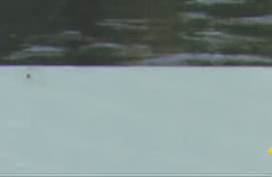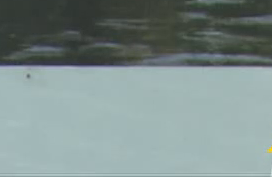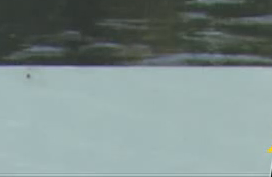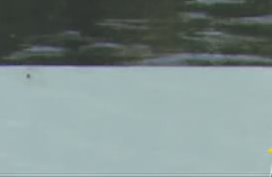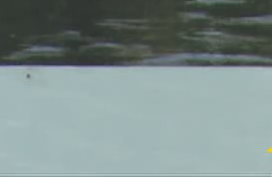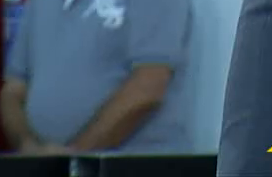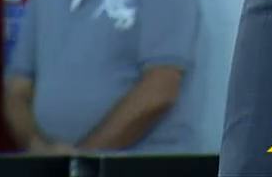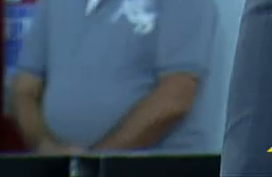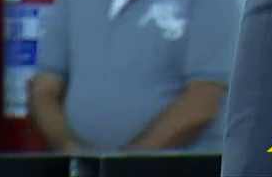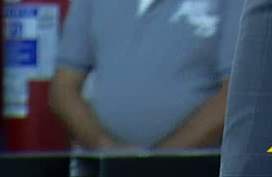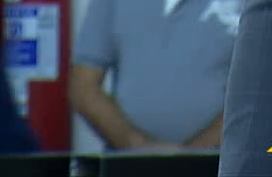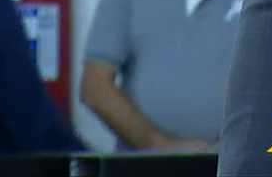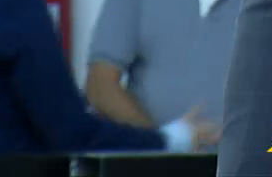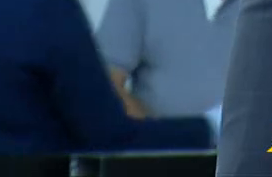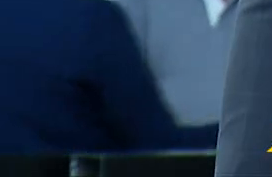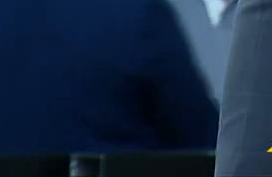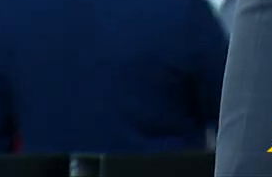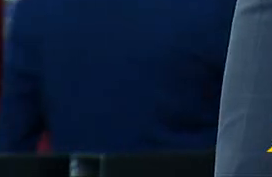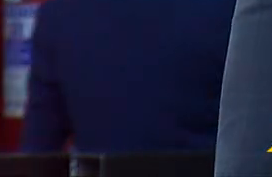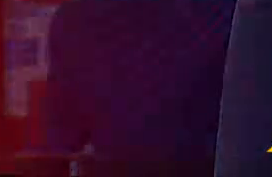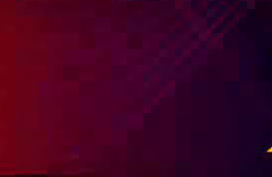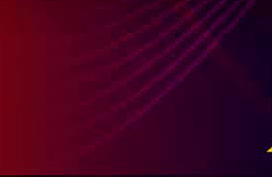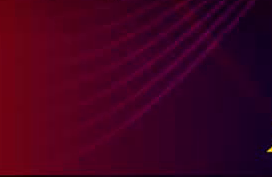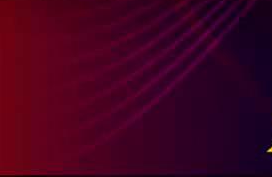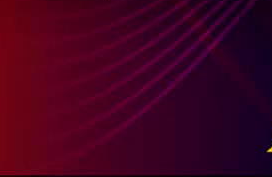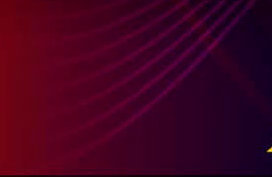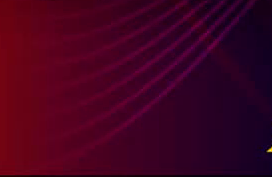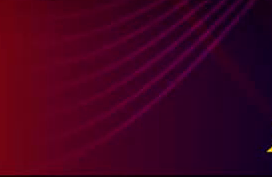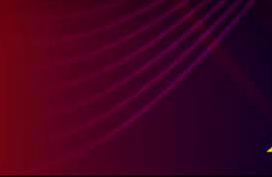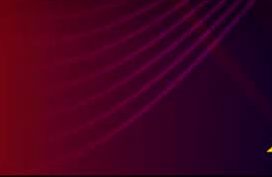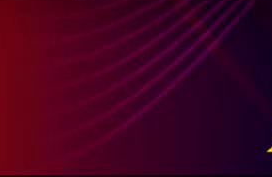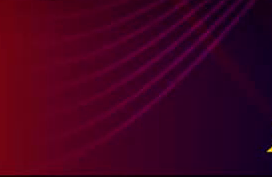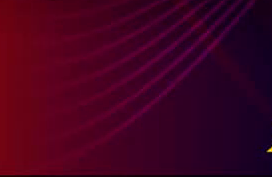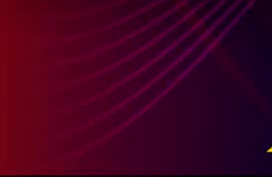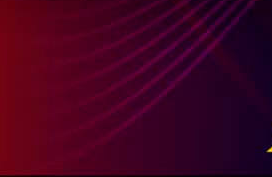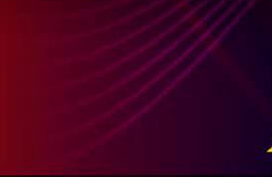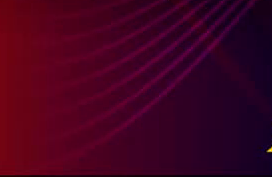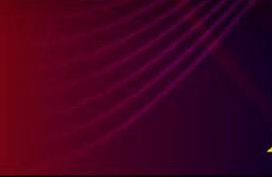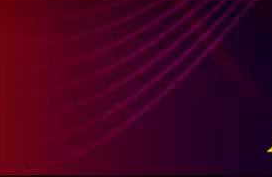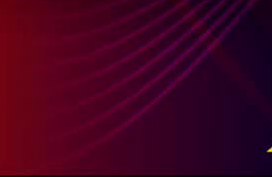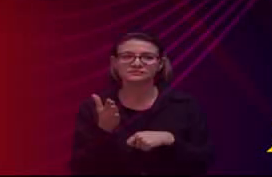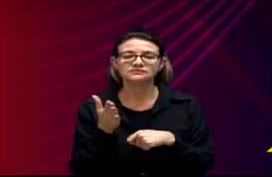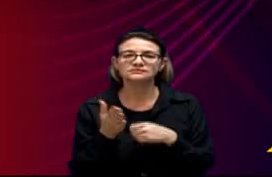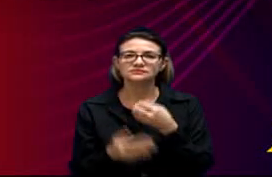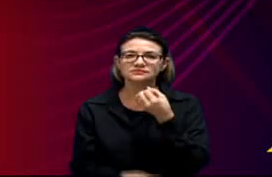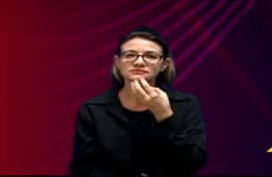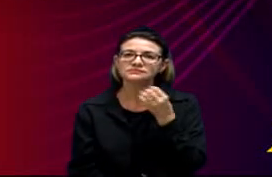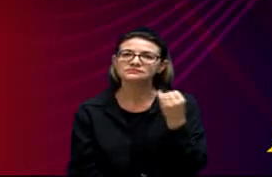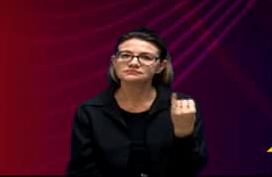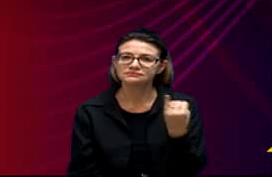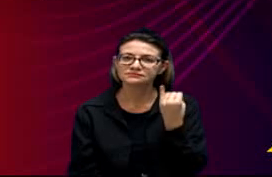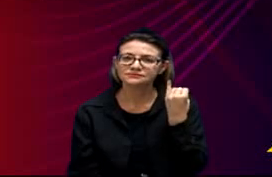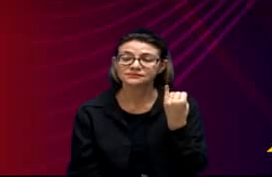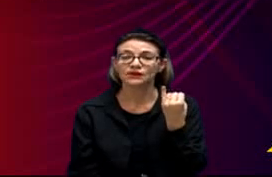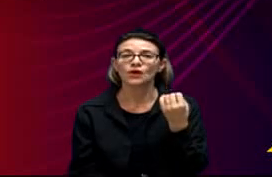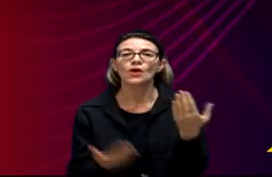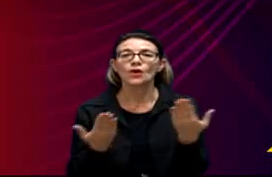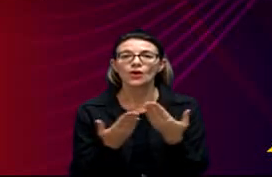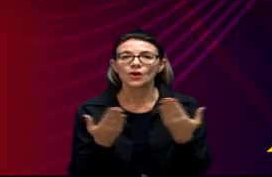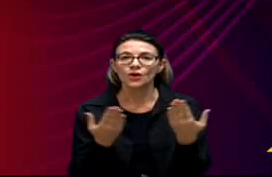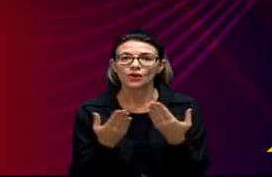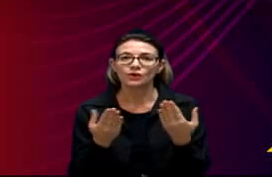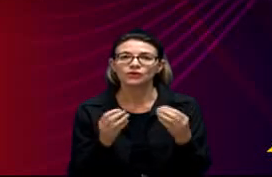conjunto fazer hoje mesmo assinamos fazemos assinamos todo mundo aqui vamos fazer em conjuntos se eu fiz que é interessante Porque hoje o iFood é a empresa que mais